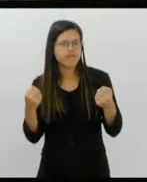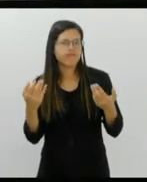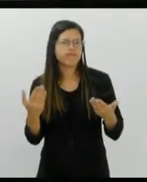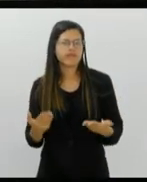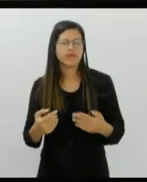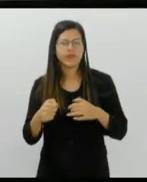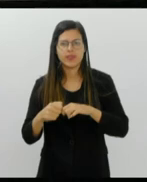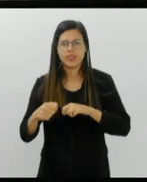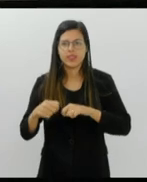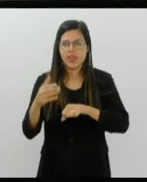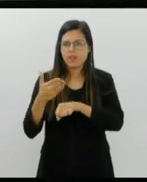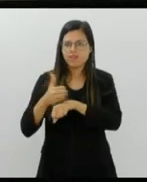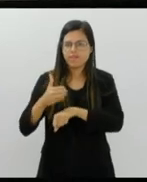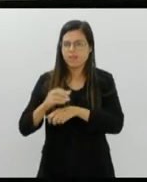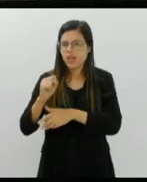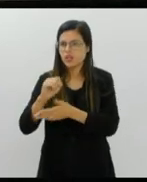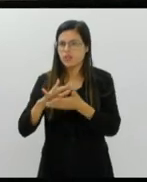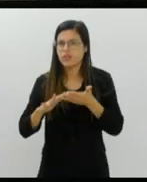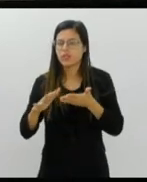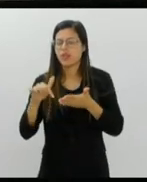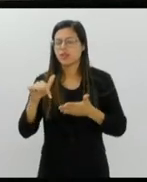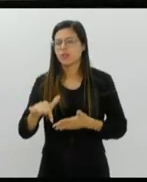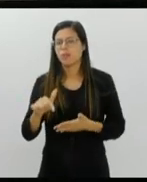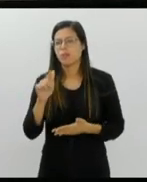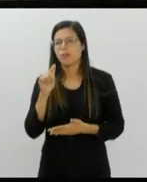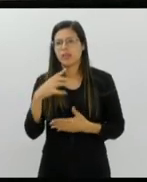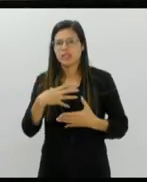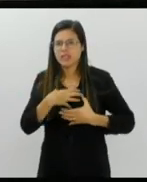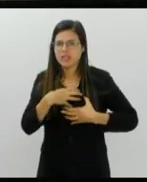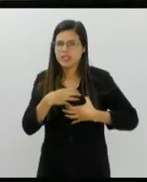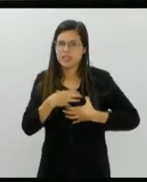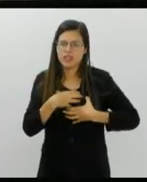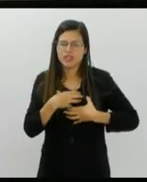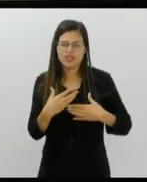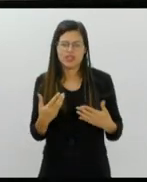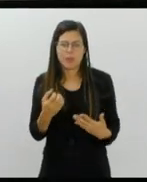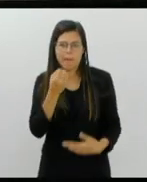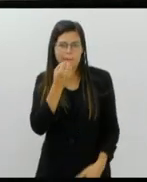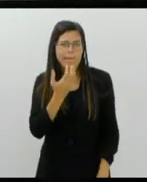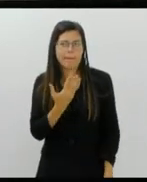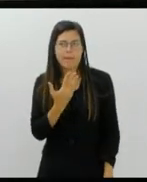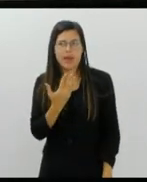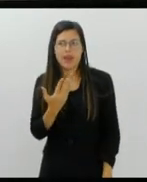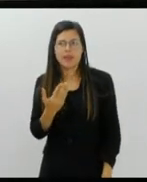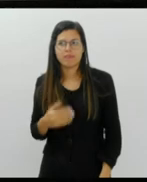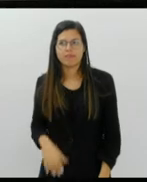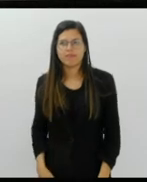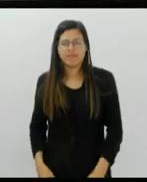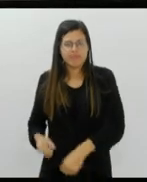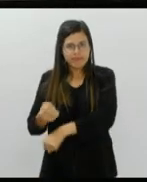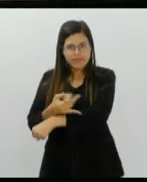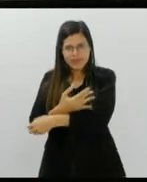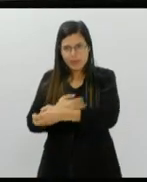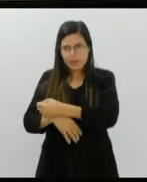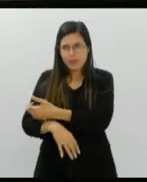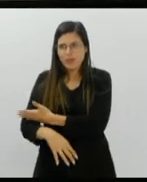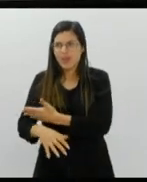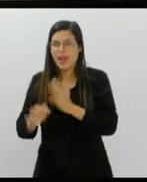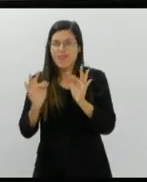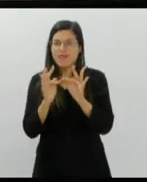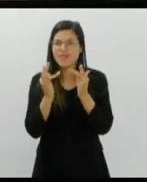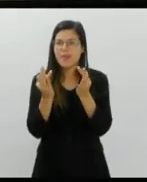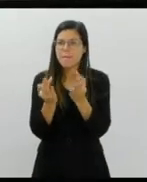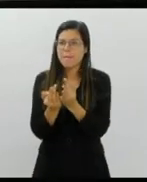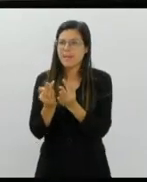ele possa fazer para que ele possa sentir realmente útil porque quando eu vi ali né eu chego me arrepiar vendo os parentes saindo do